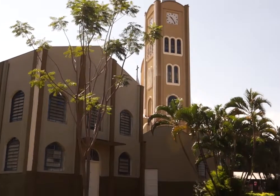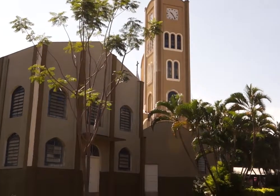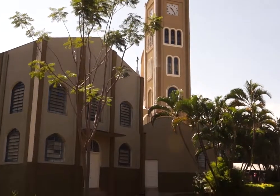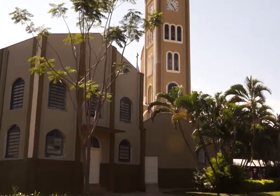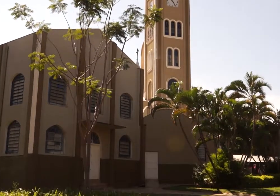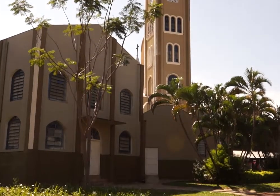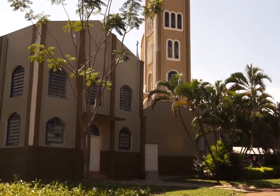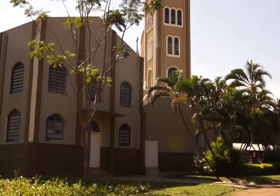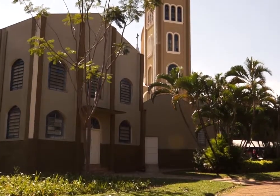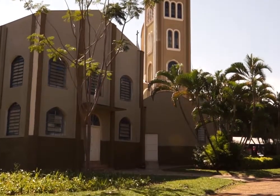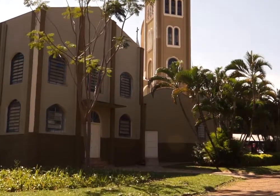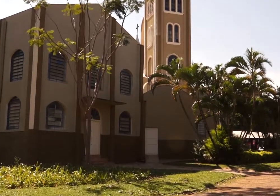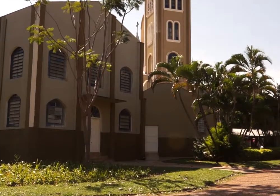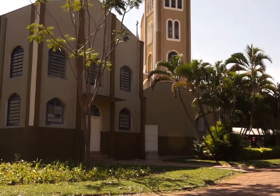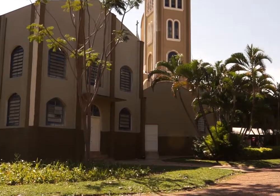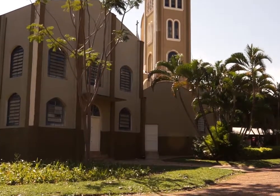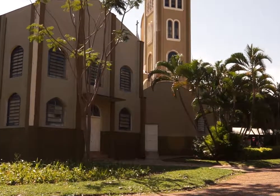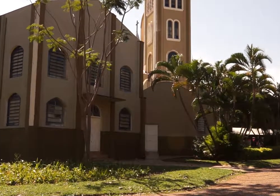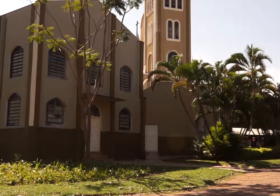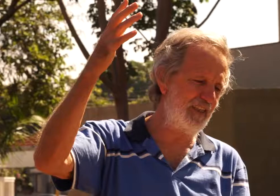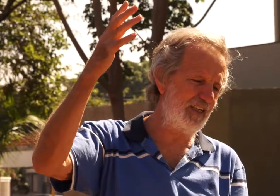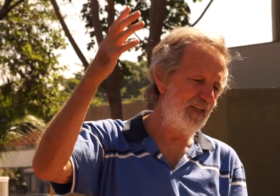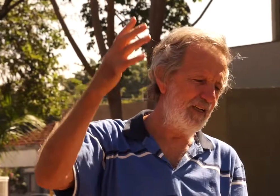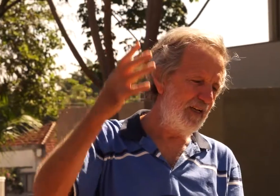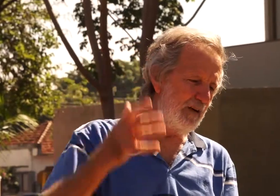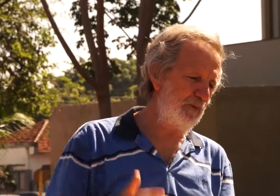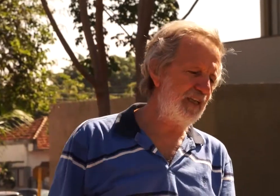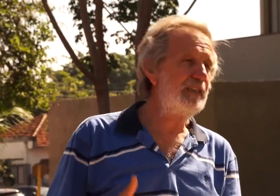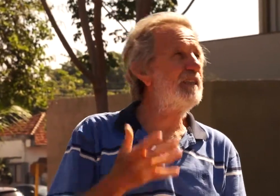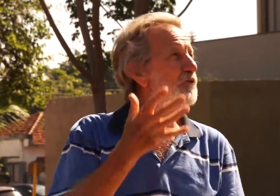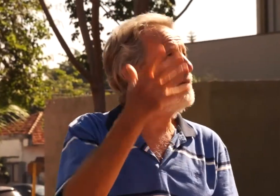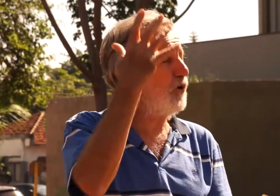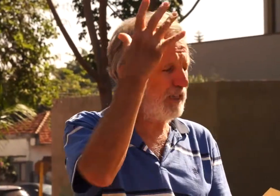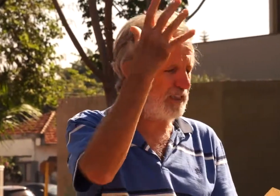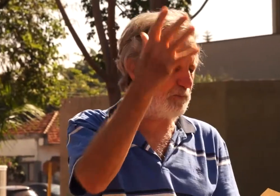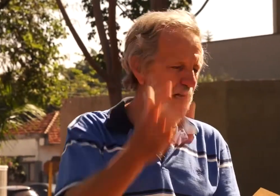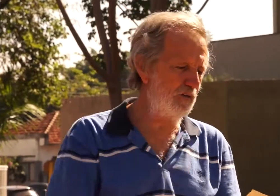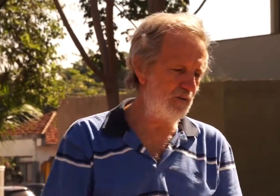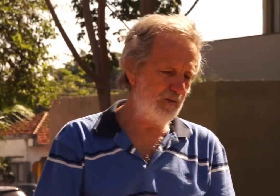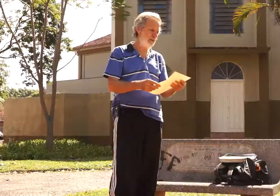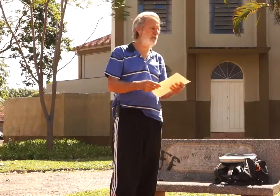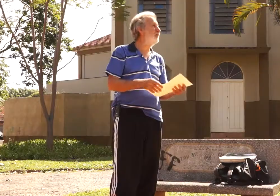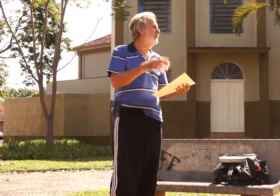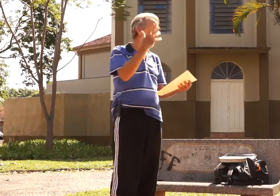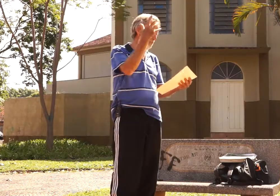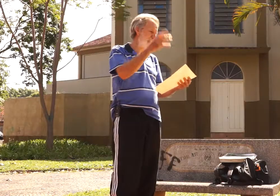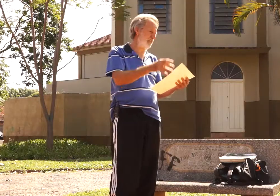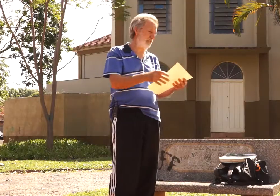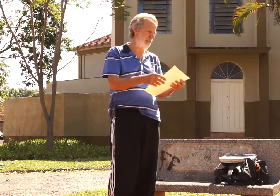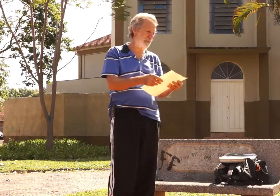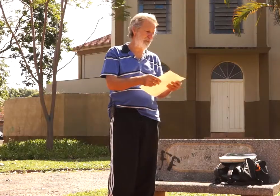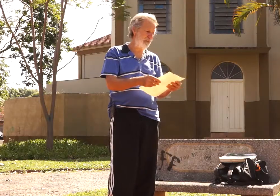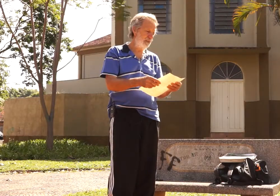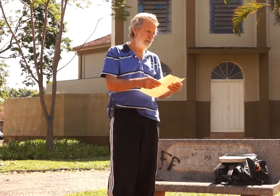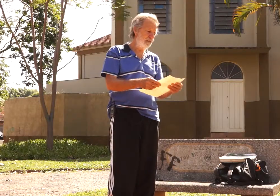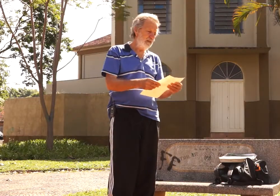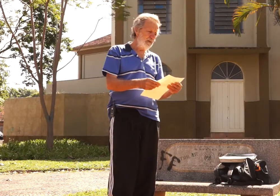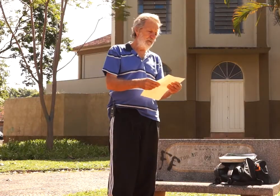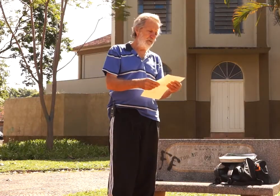bairro do São Geraldo, louvo nesta poesia, por ter sido meu respaldo em uma infância